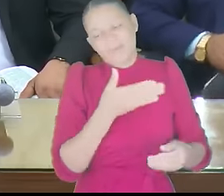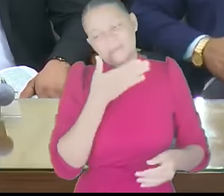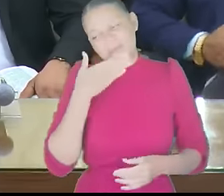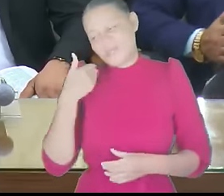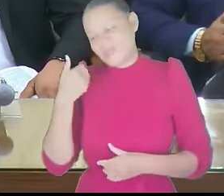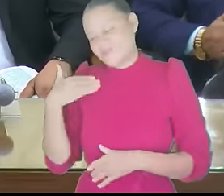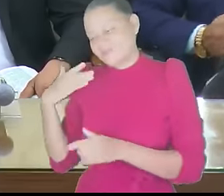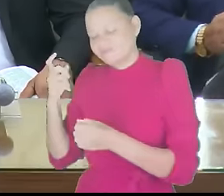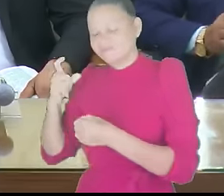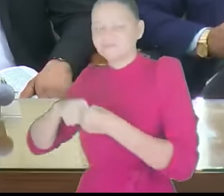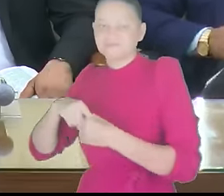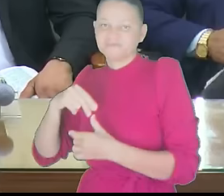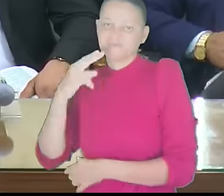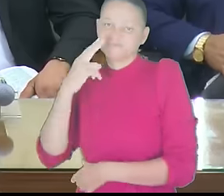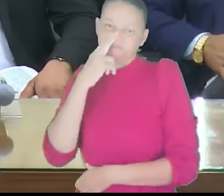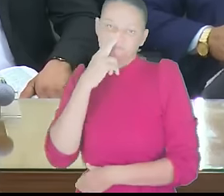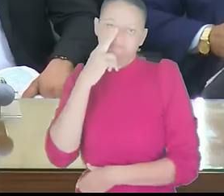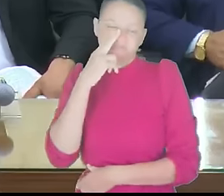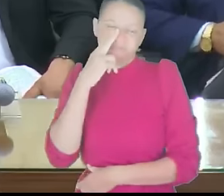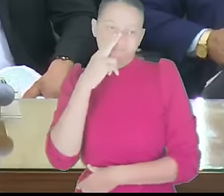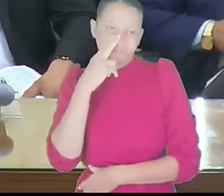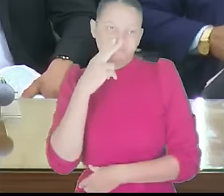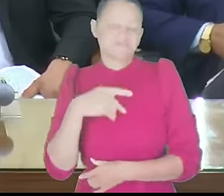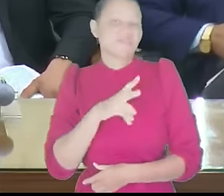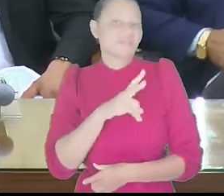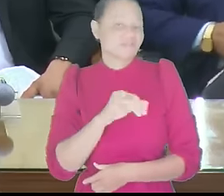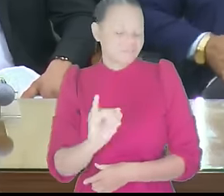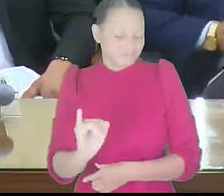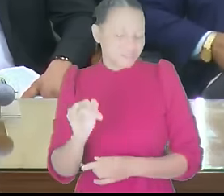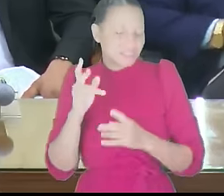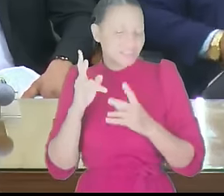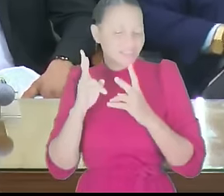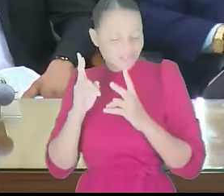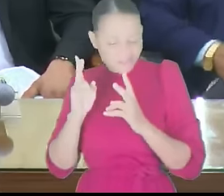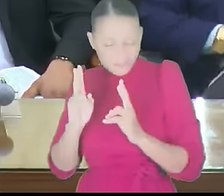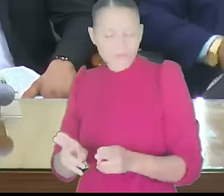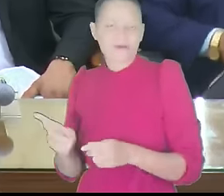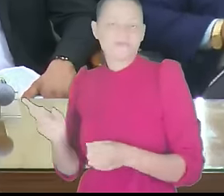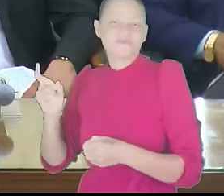Aleluia, Jesus. Vai terminar no jardim de Deus outra vez.